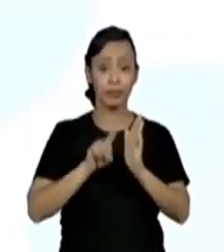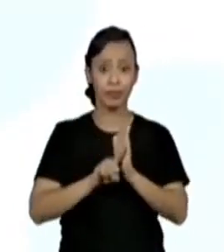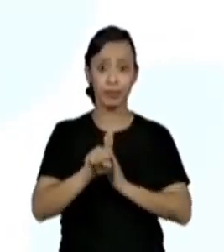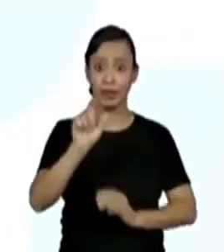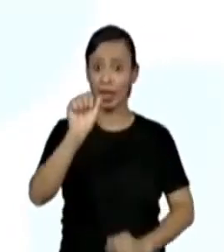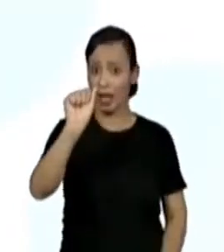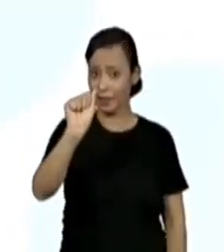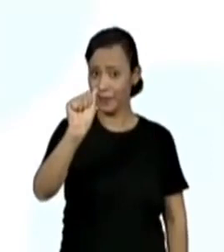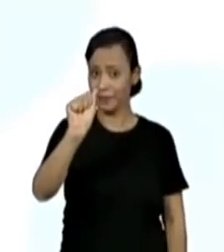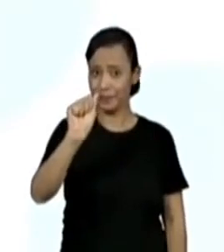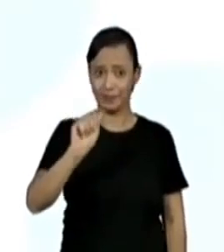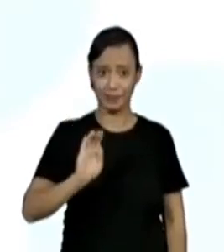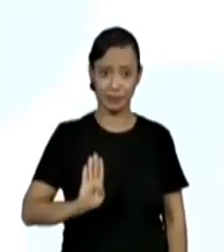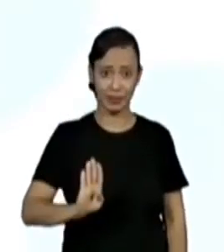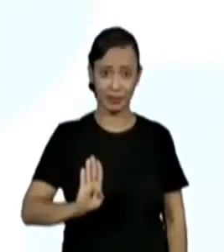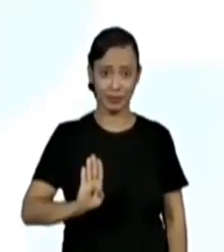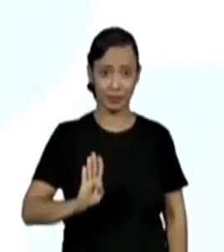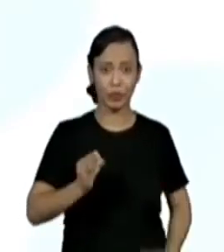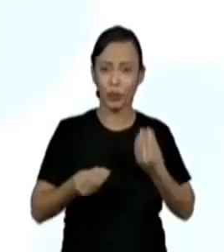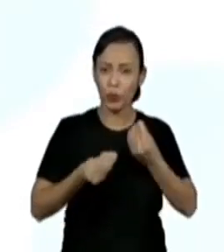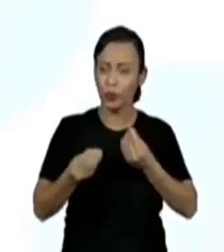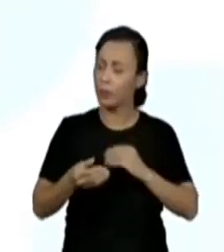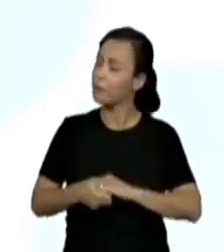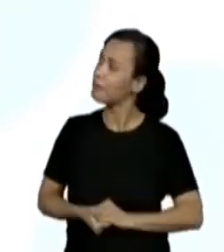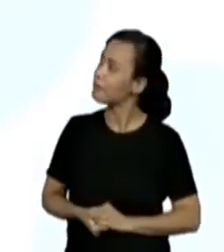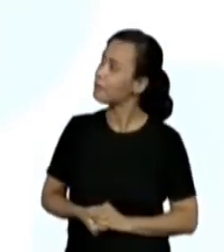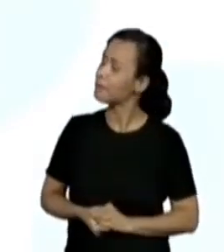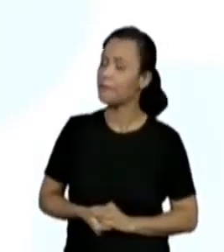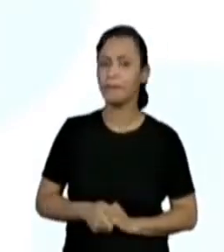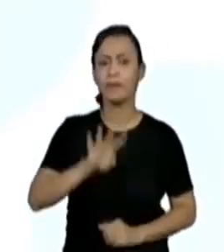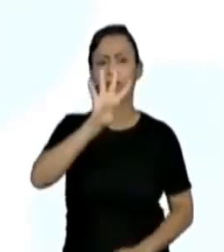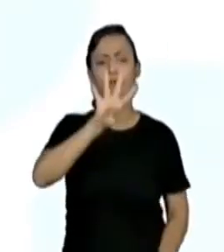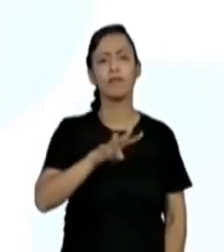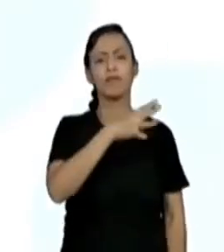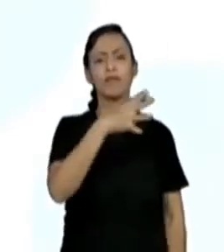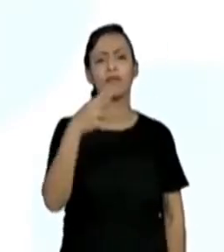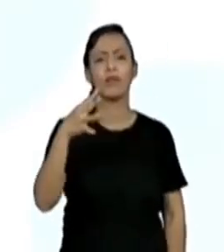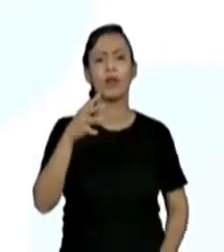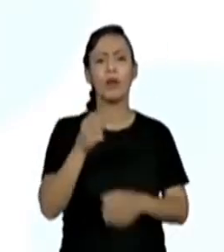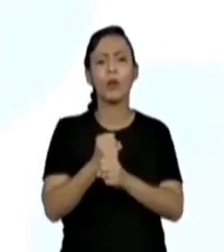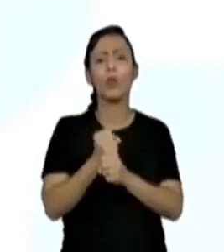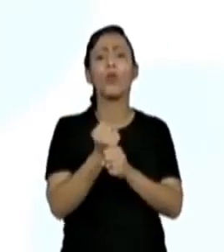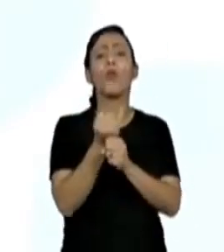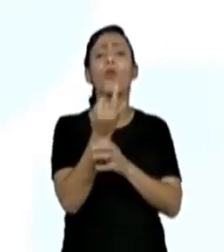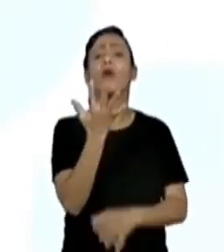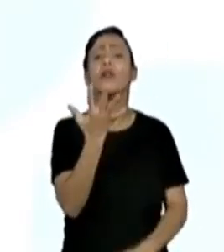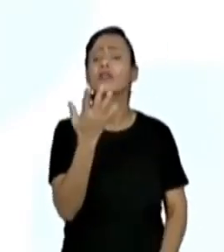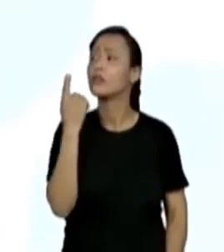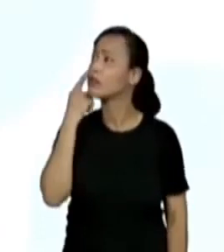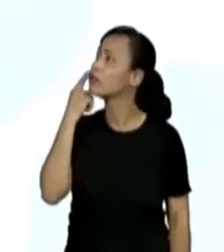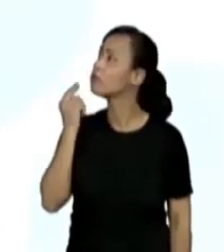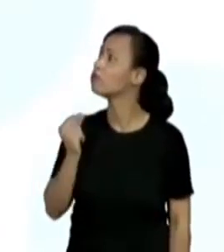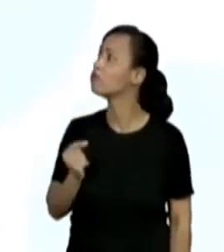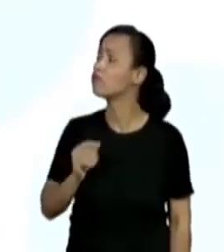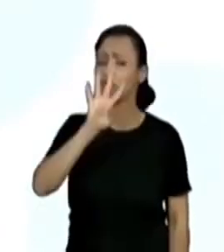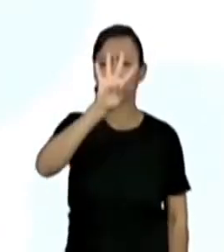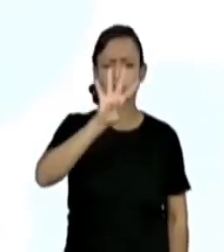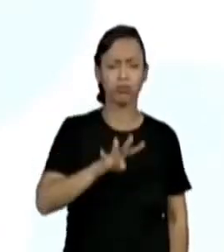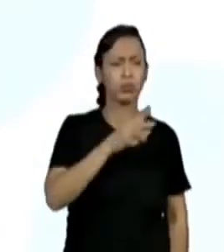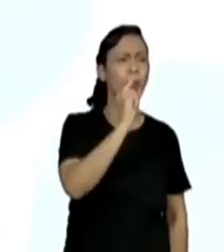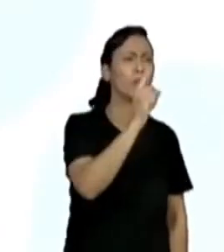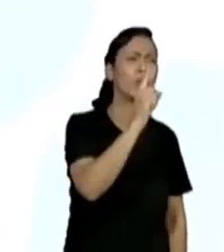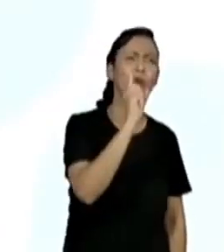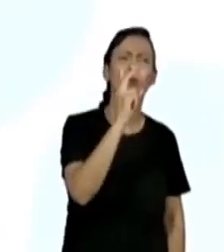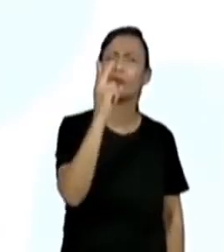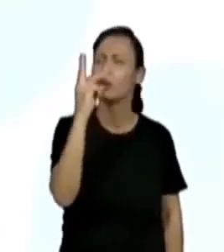perguntas atenção em quantas partes a figura foi dividida Já conseguimos